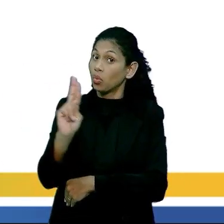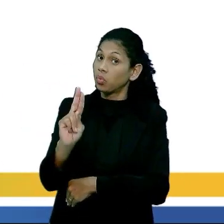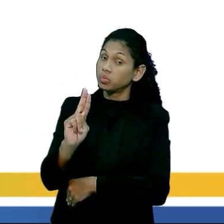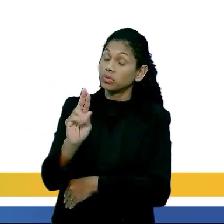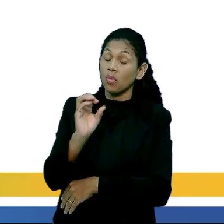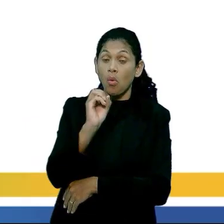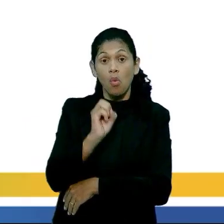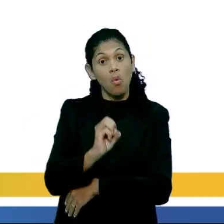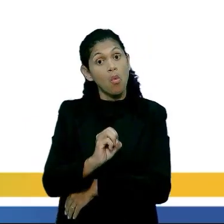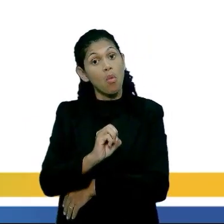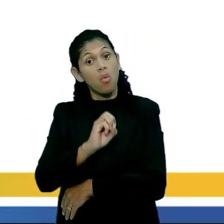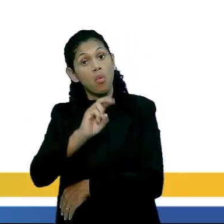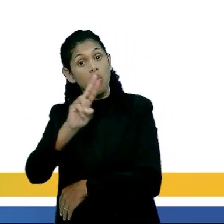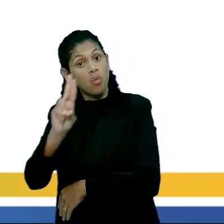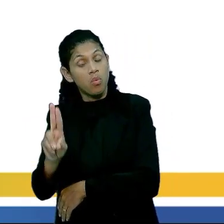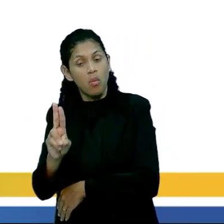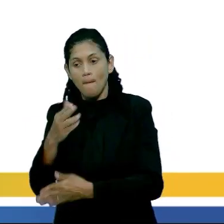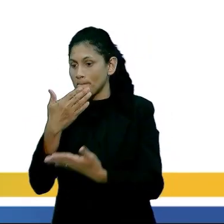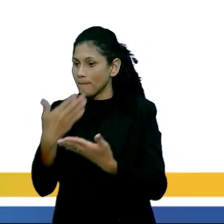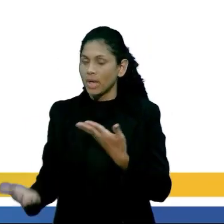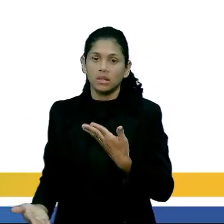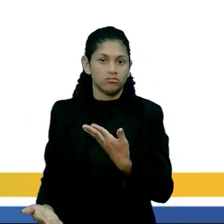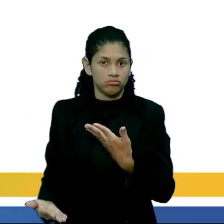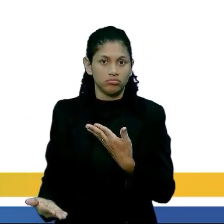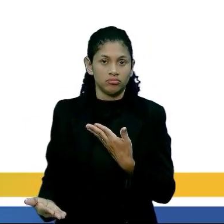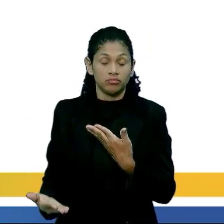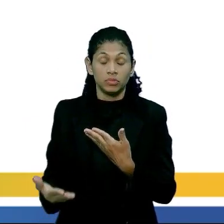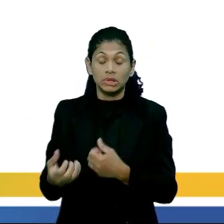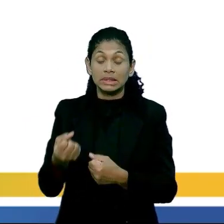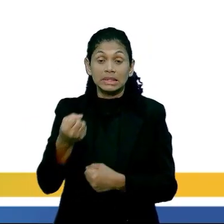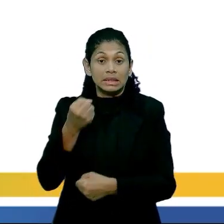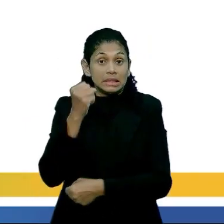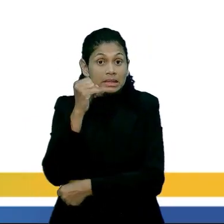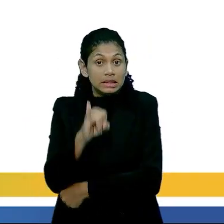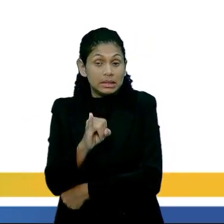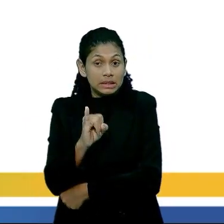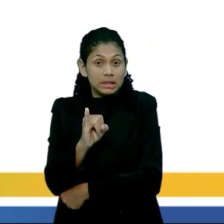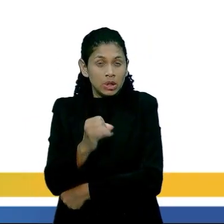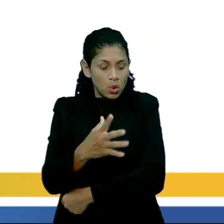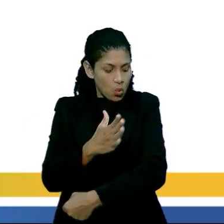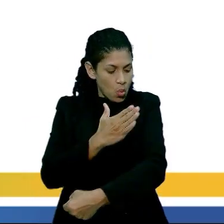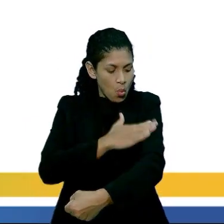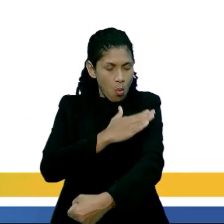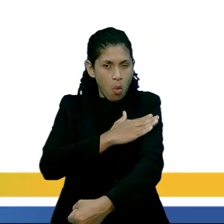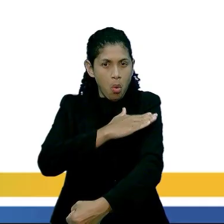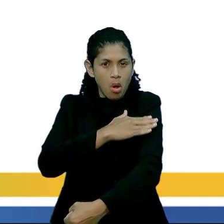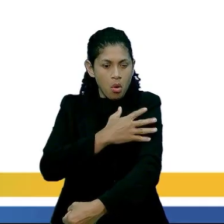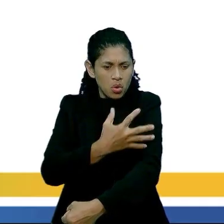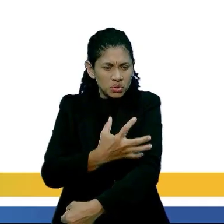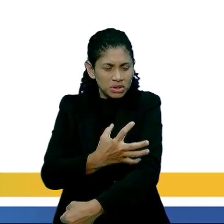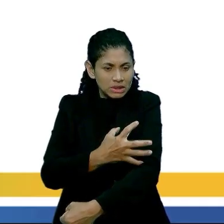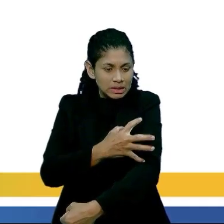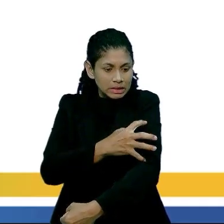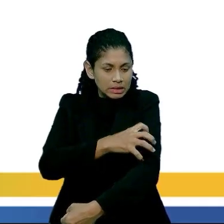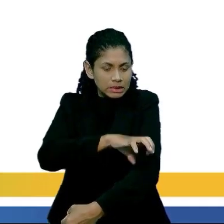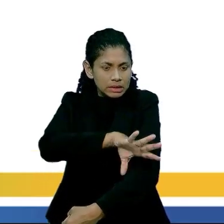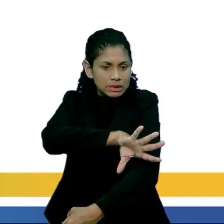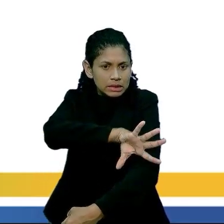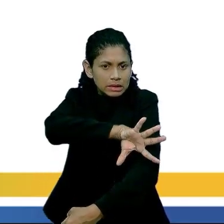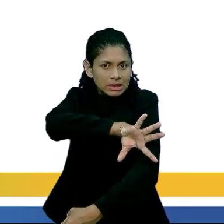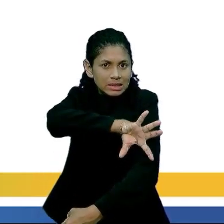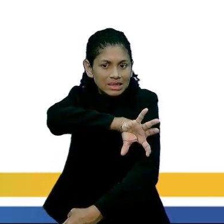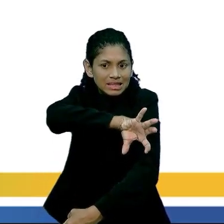Se os músculos se hipertrofiam, ganham mais força e massa, conforme são usados, e se atrofiam com o desuso. Por